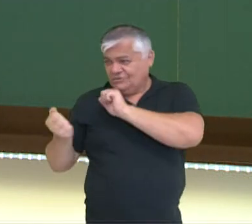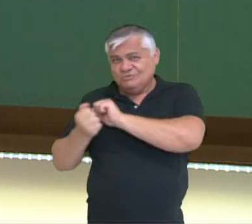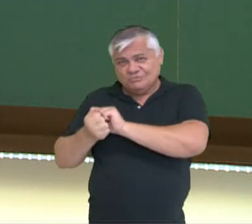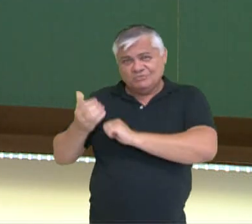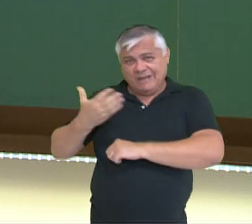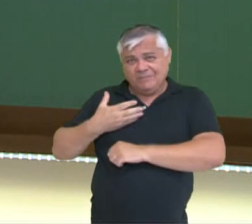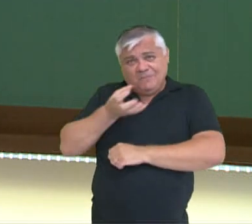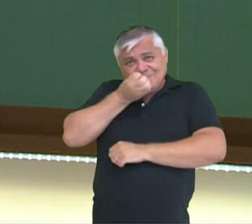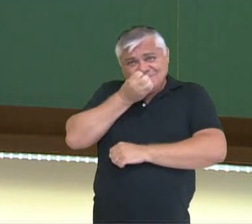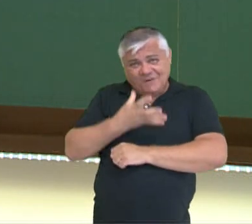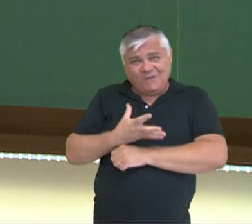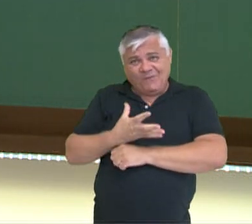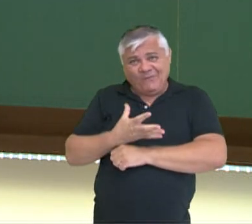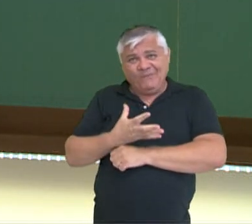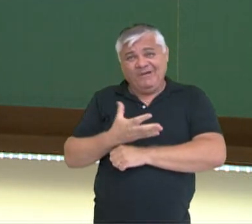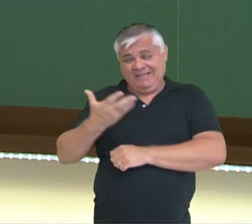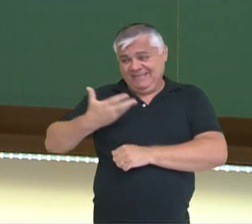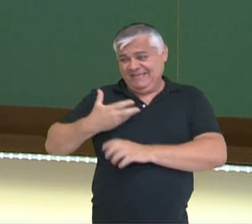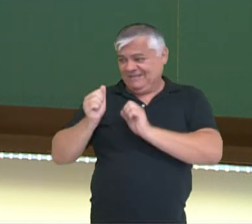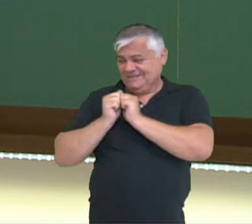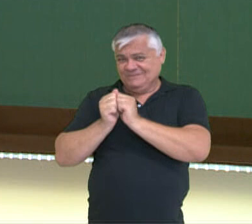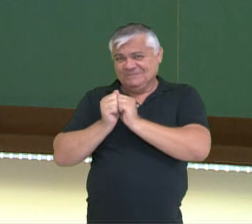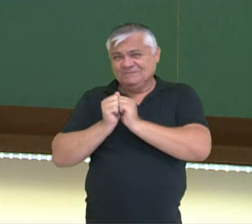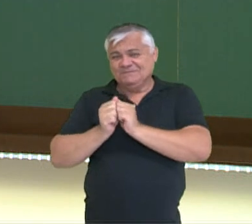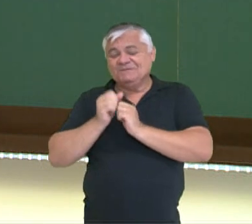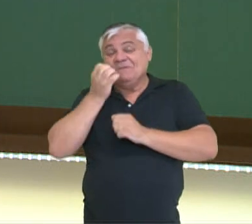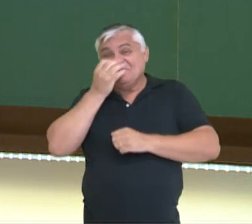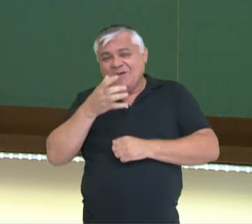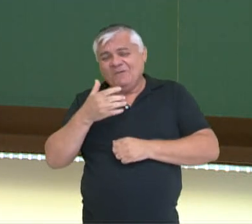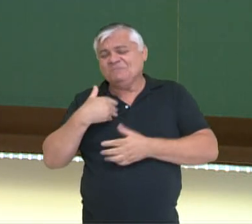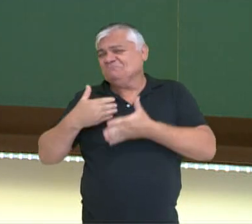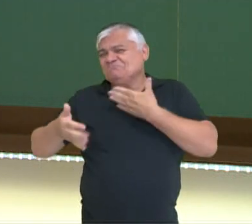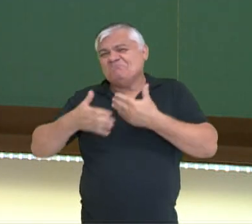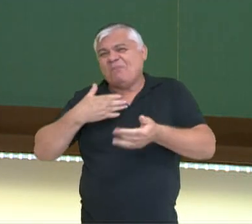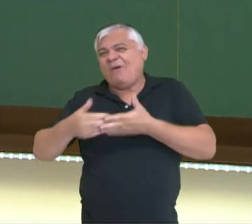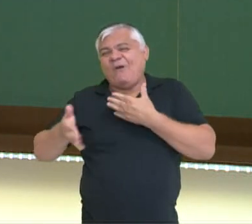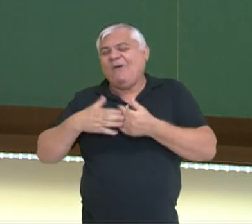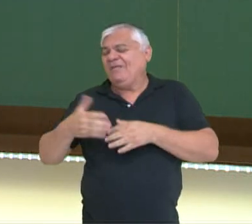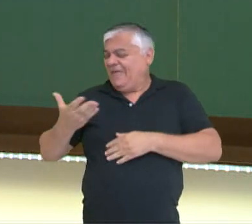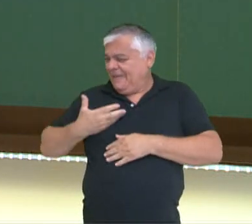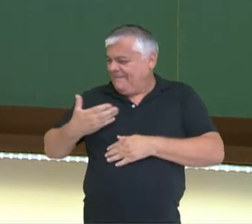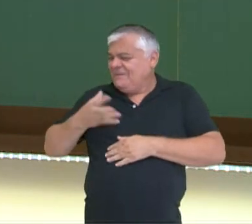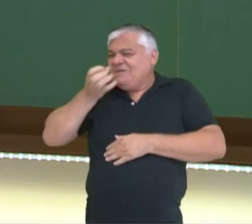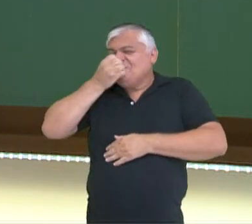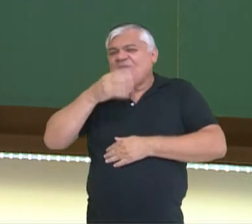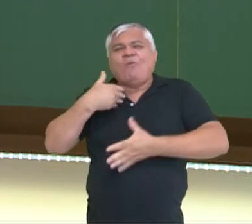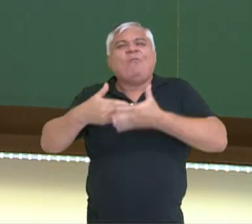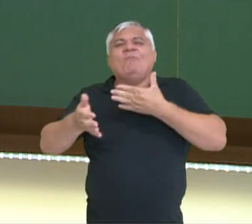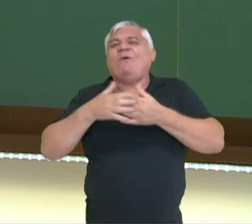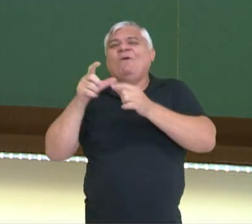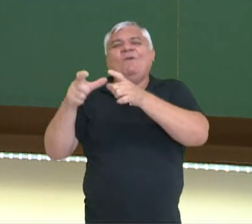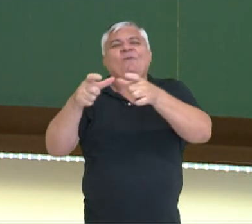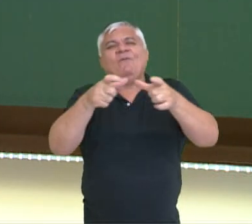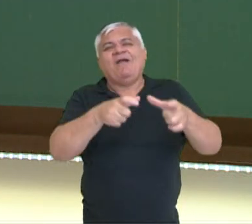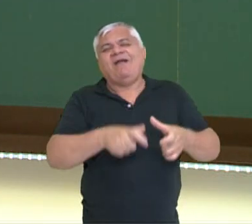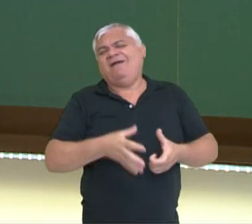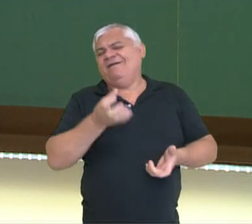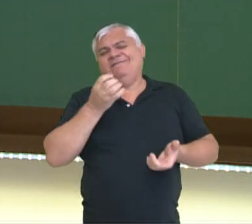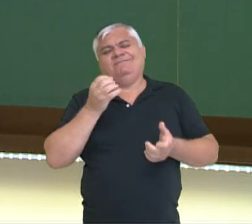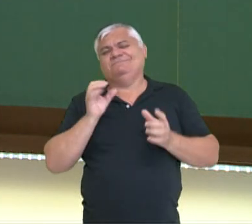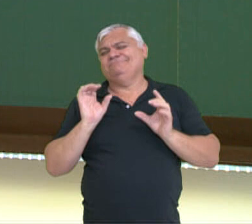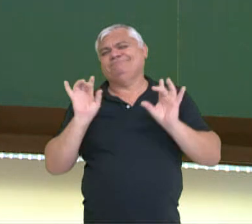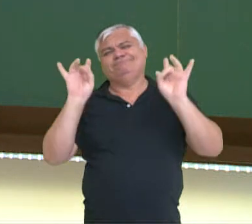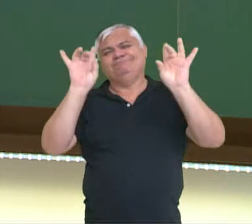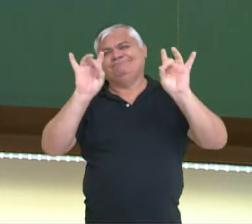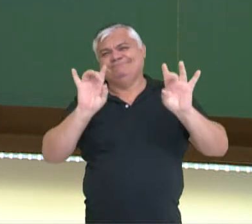Né? Dizem que quando a companhia é boa, qualquer viagem, qualquer lugar vale a pena. Quero que você pense, que é viajar? Viajar